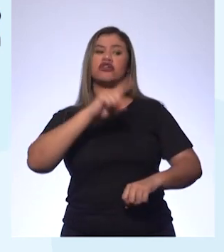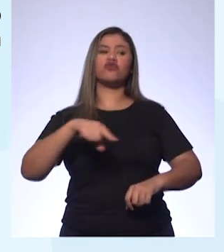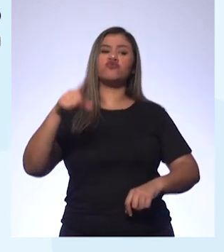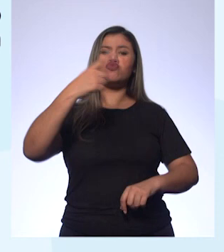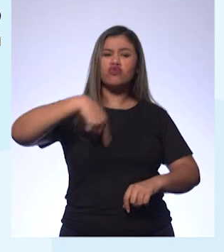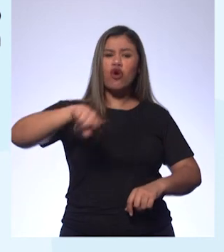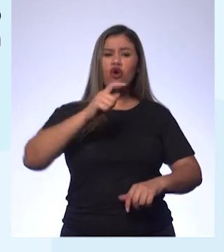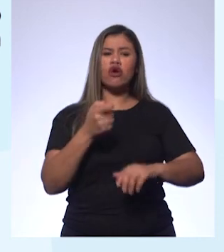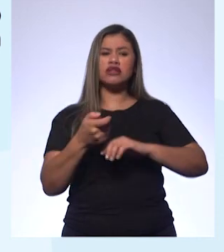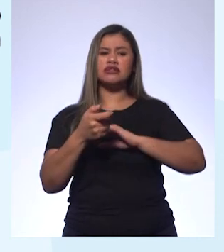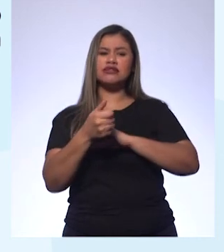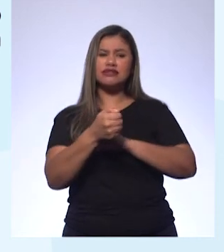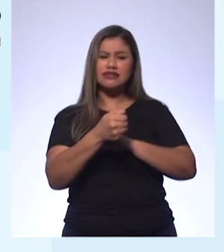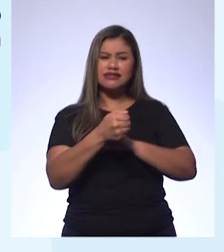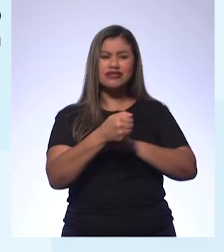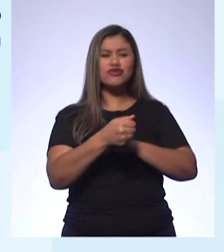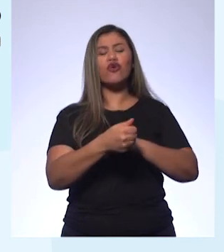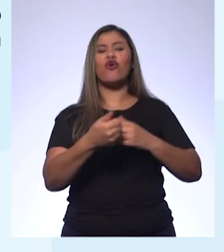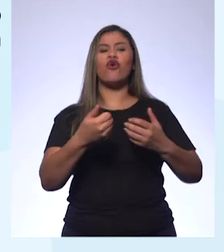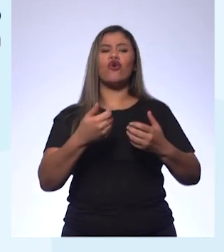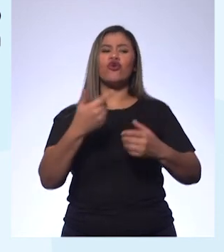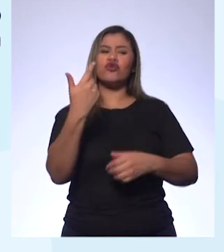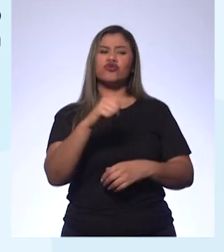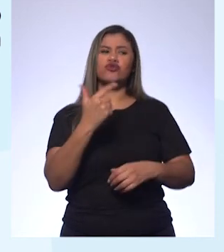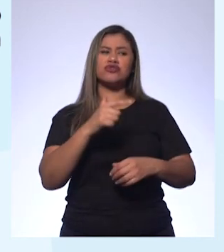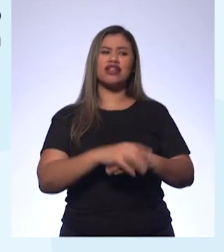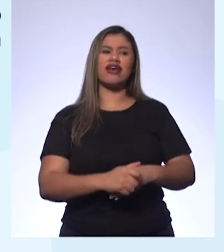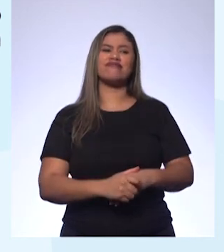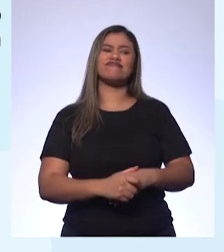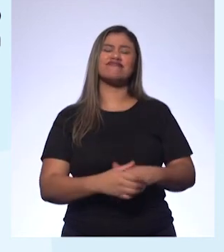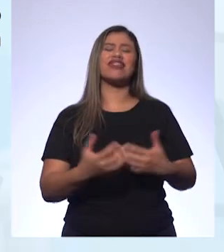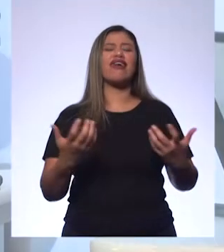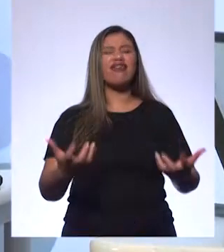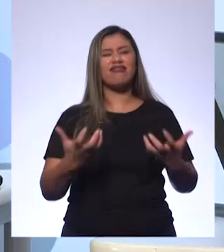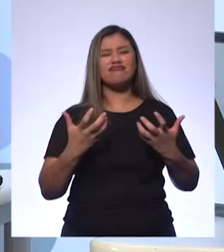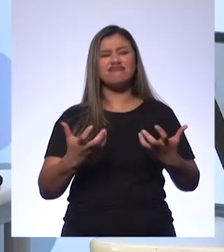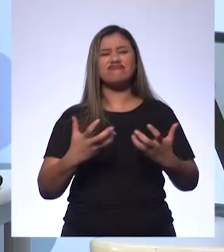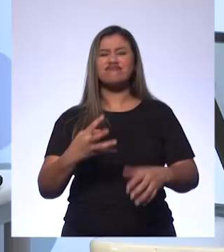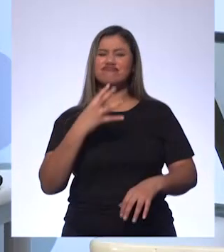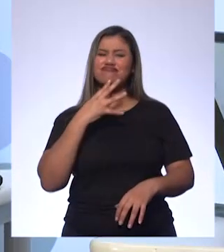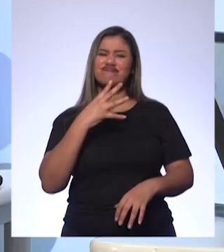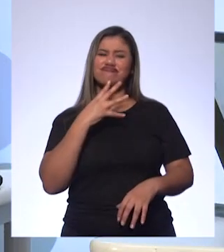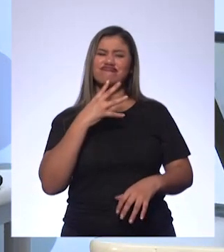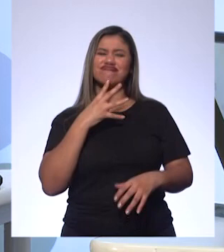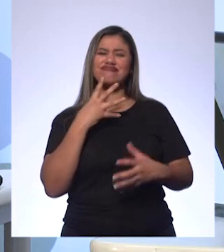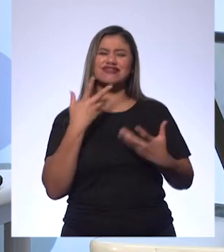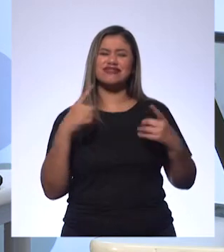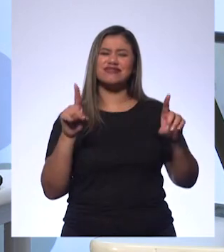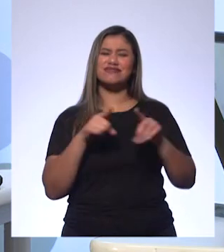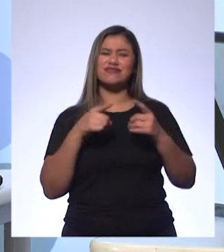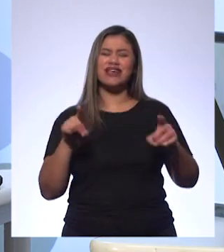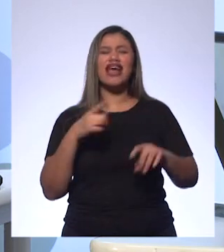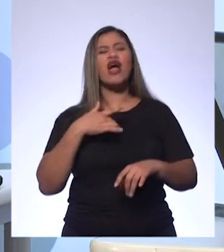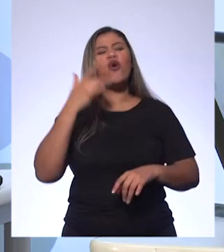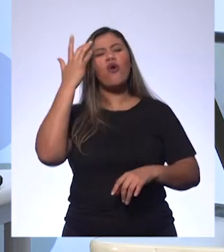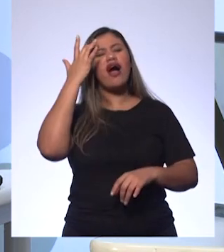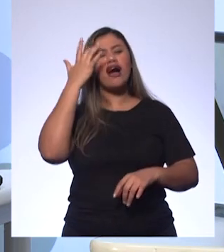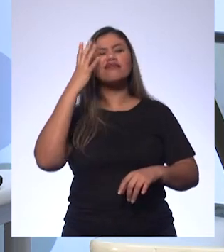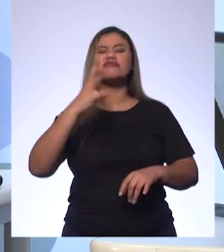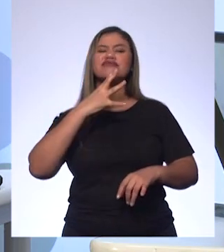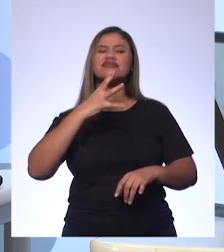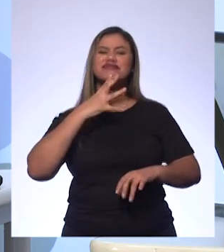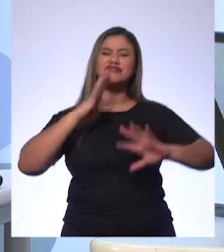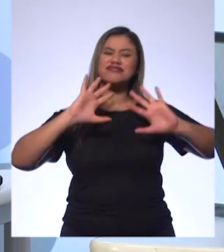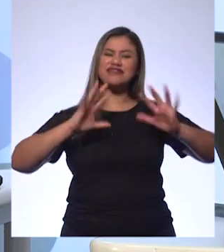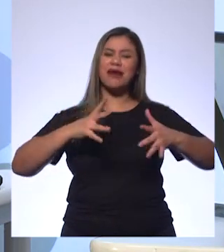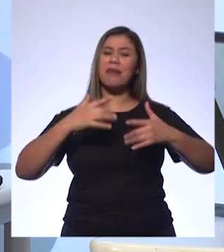tatu. Gente, que pena que eu não conheço essa música. Você não conhece essa música? Não conheço. Eu acho que eu já devo ter ouvido em algum lugar, obviamente, mas